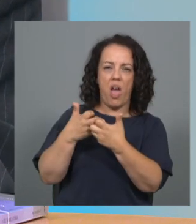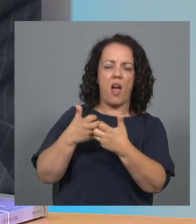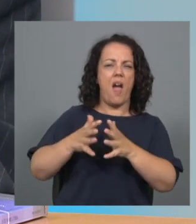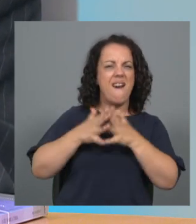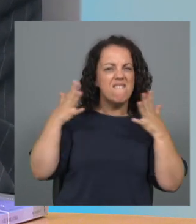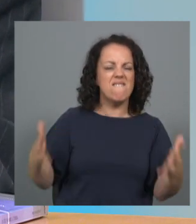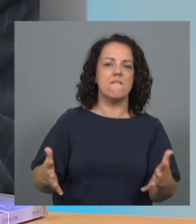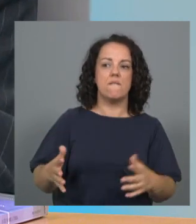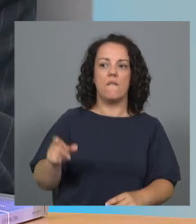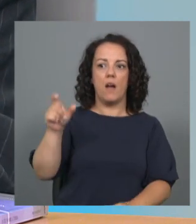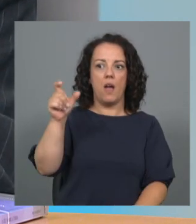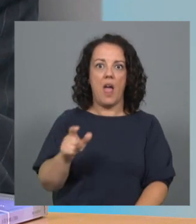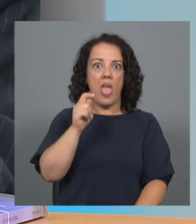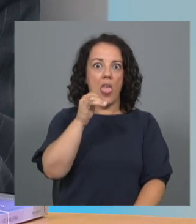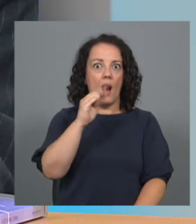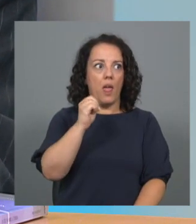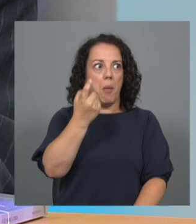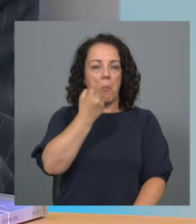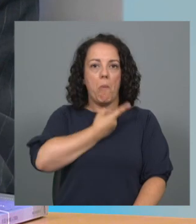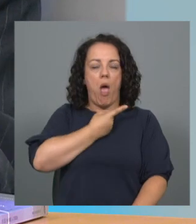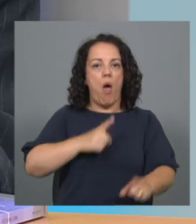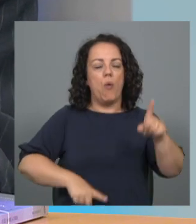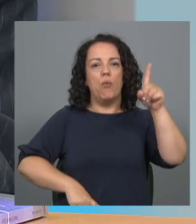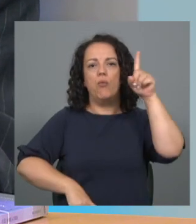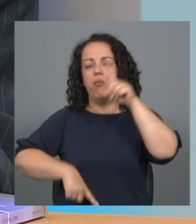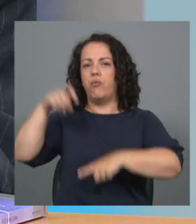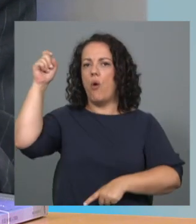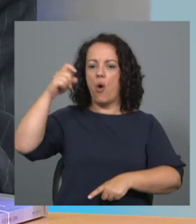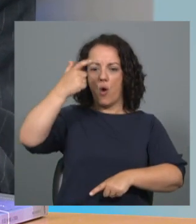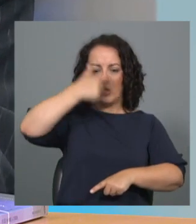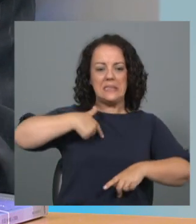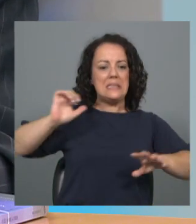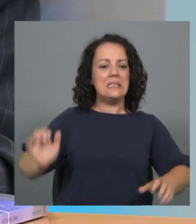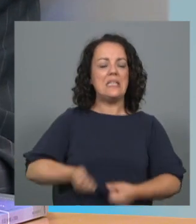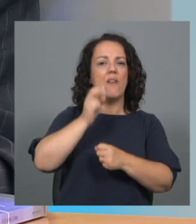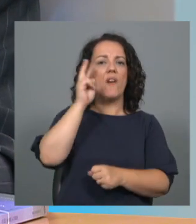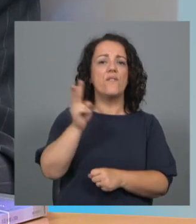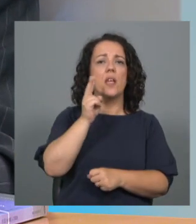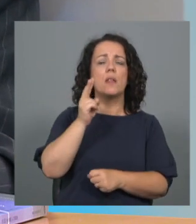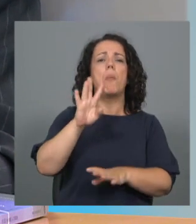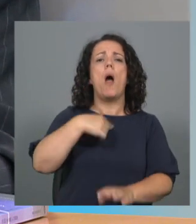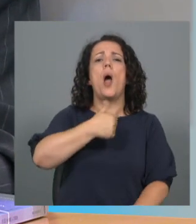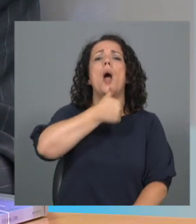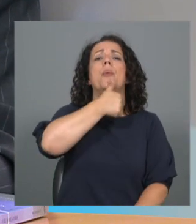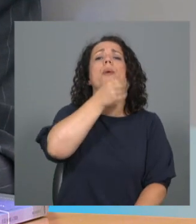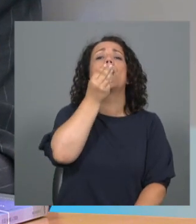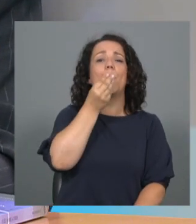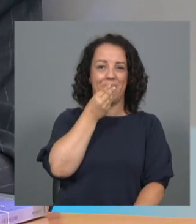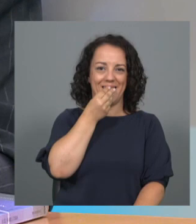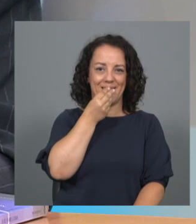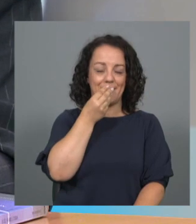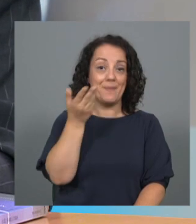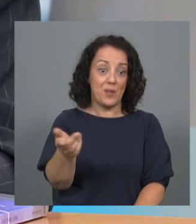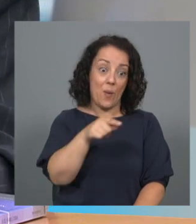E Elias tem de sair do país para salvar a sua vida. E precisa de se alimentar. E, portanto, o texto diz,